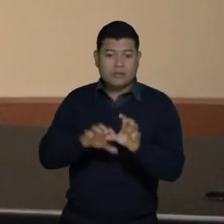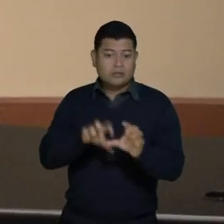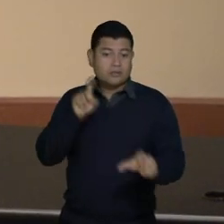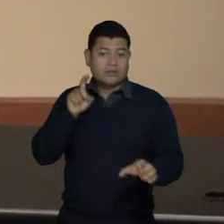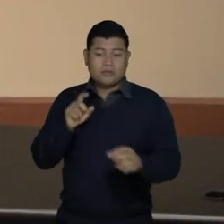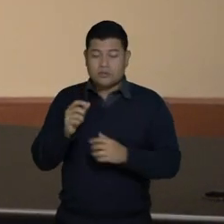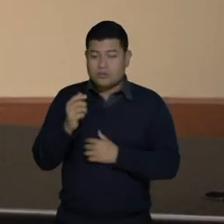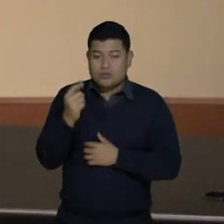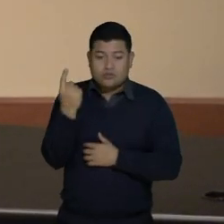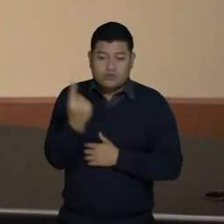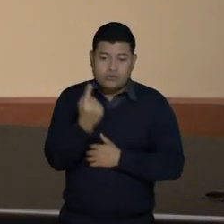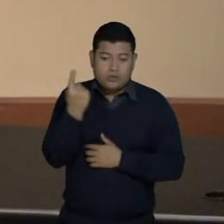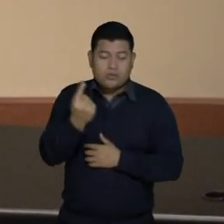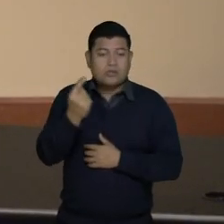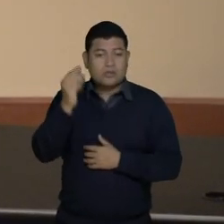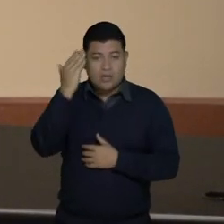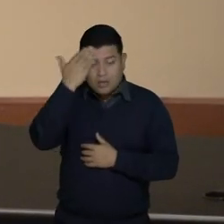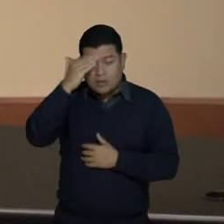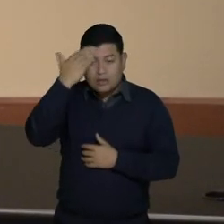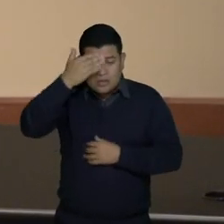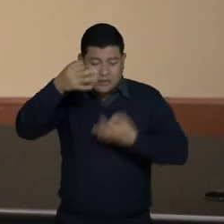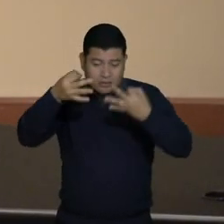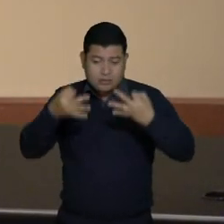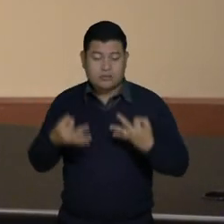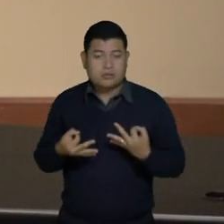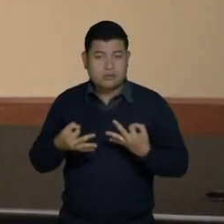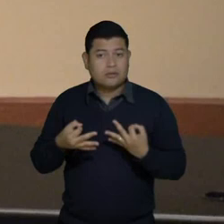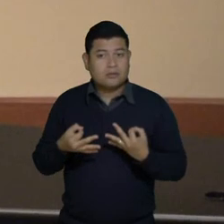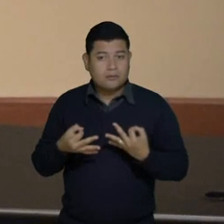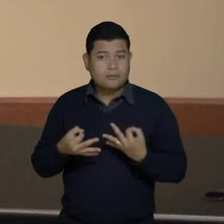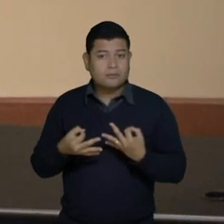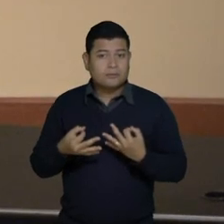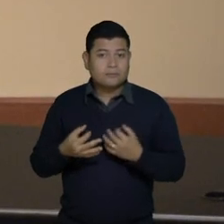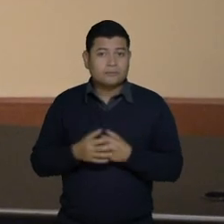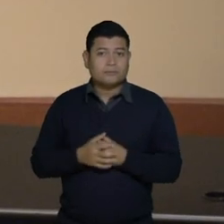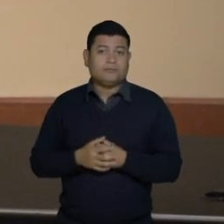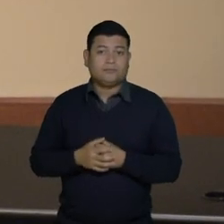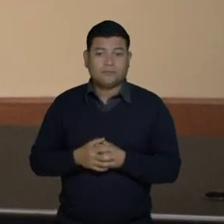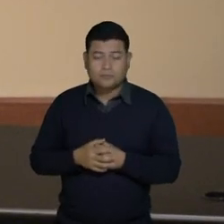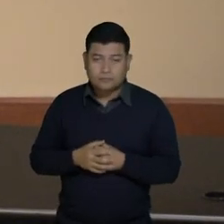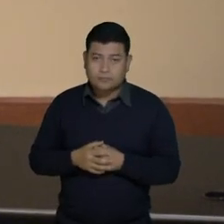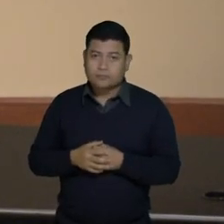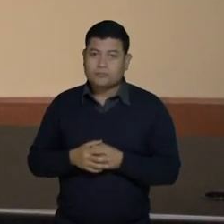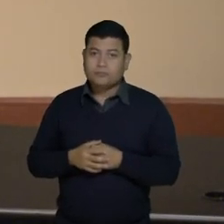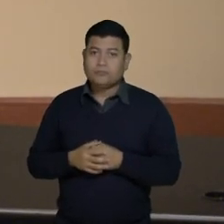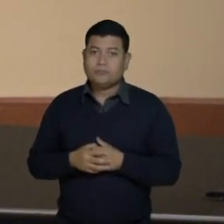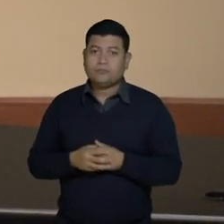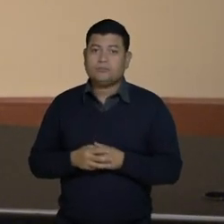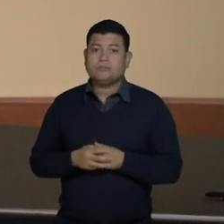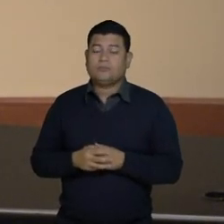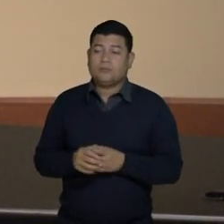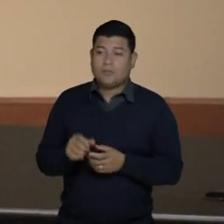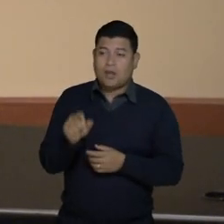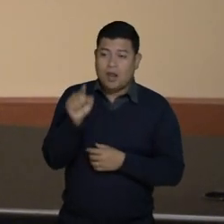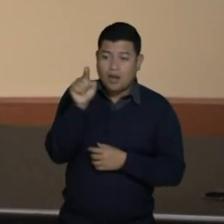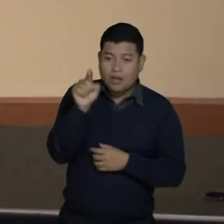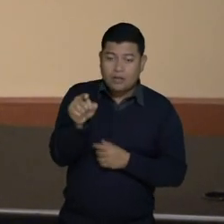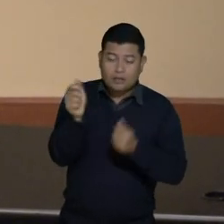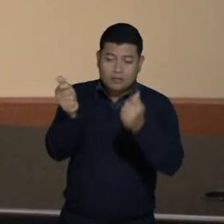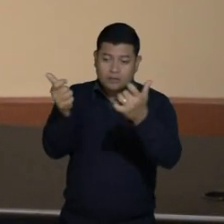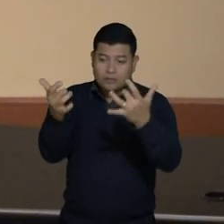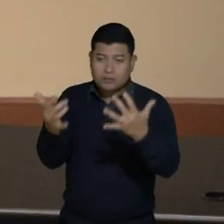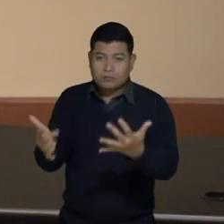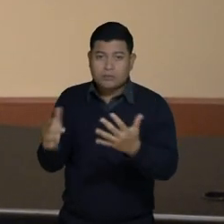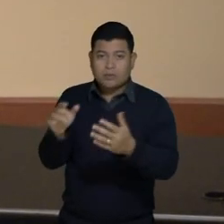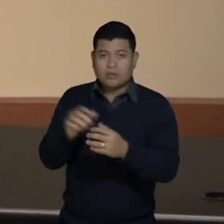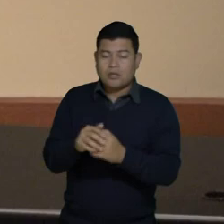autonomia autonomia para compreender aquilo que